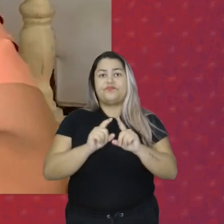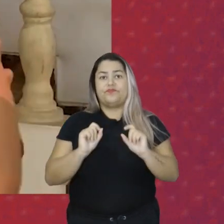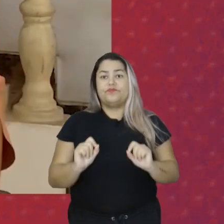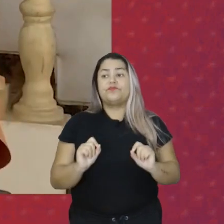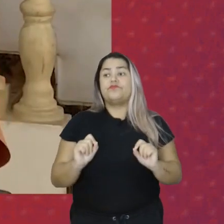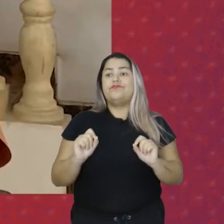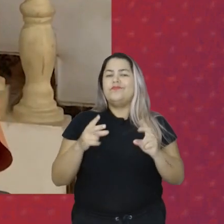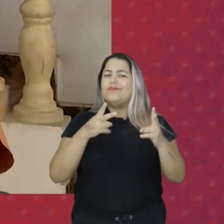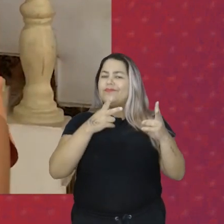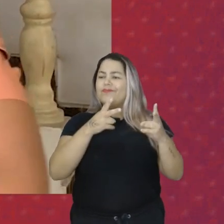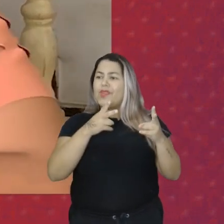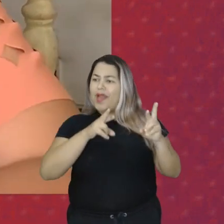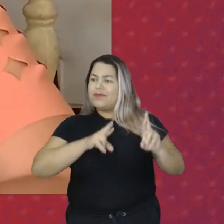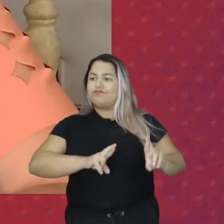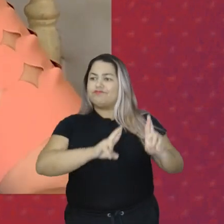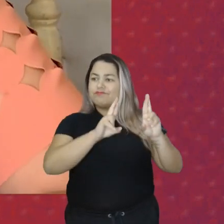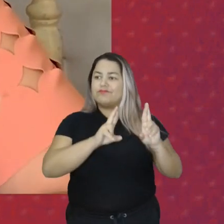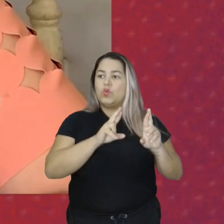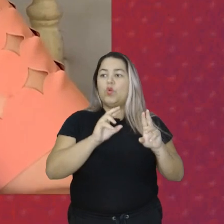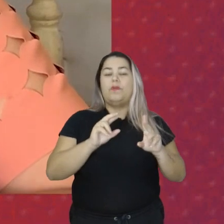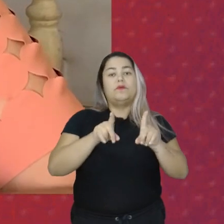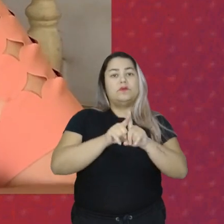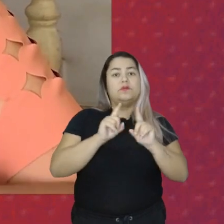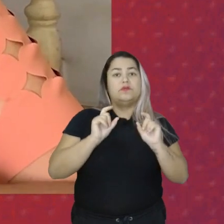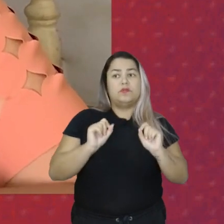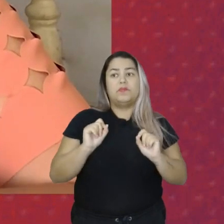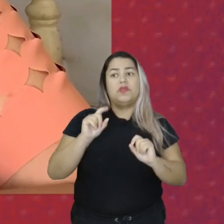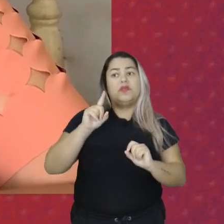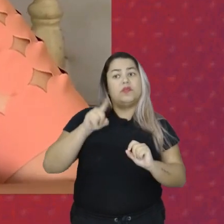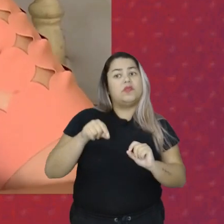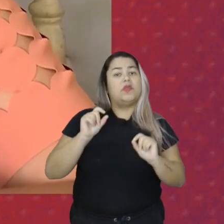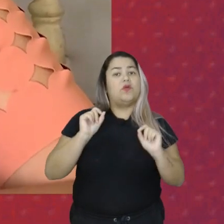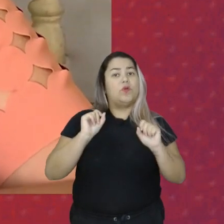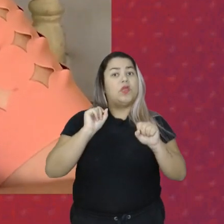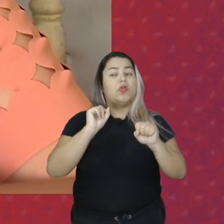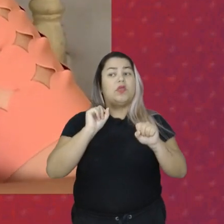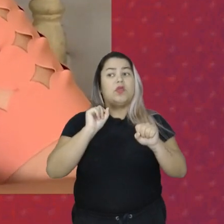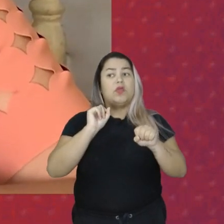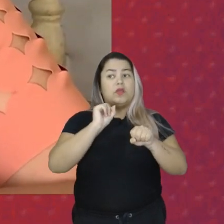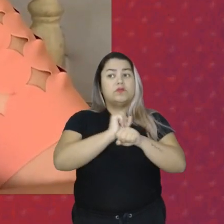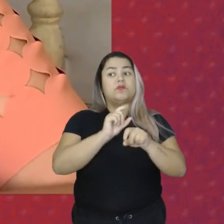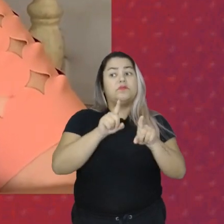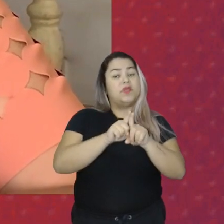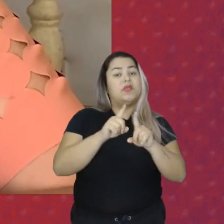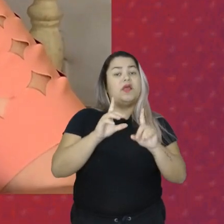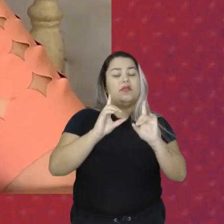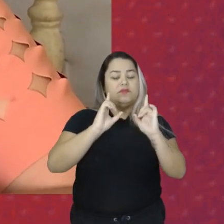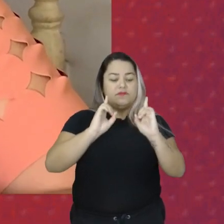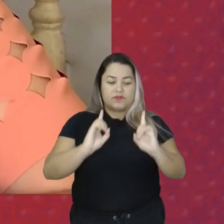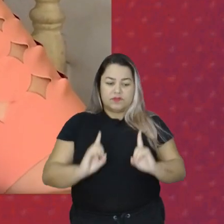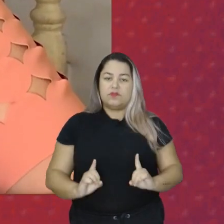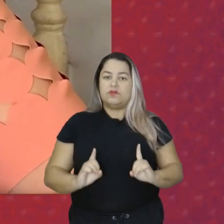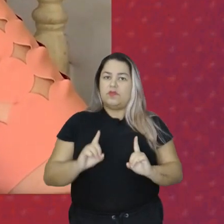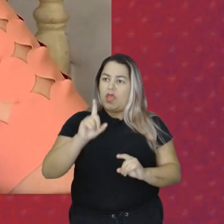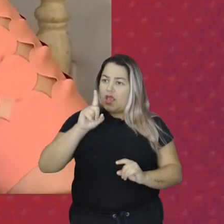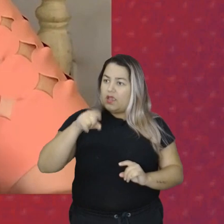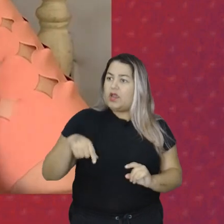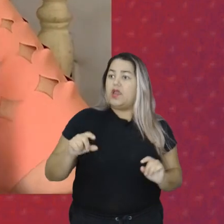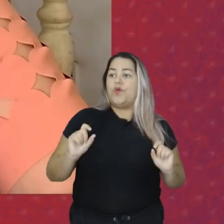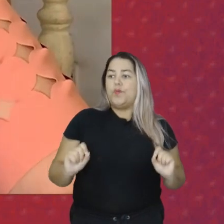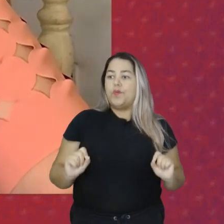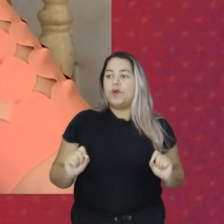essa perspectiva conceitual, que é uma perspectiva que diz que a deficiência é uma